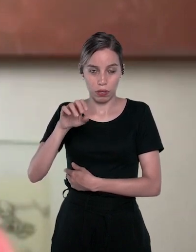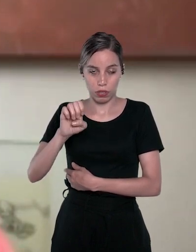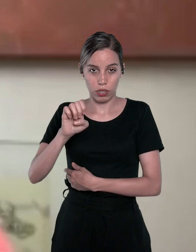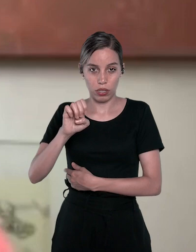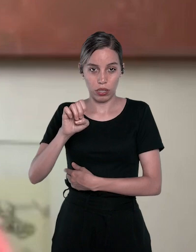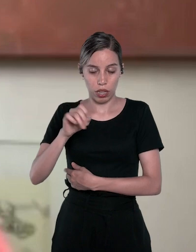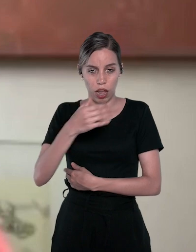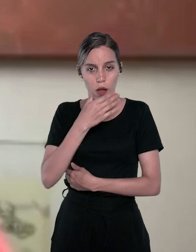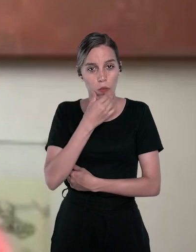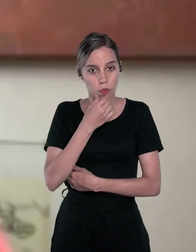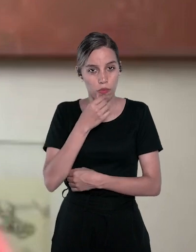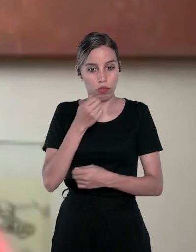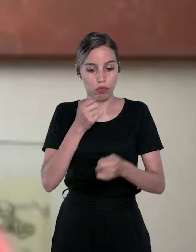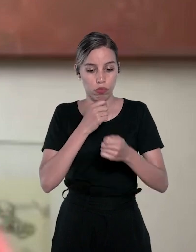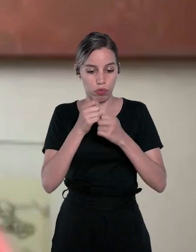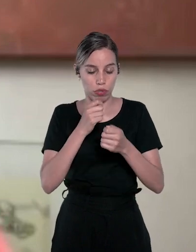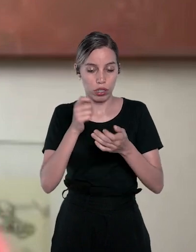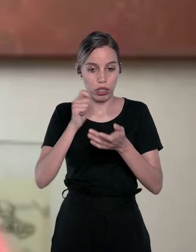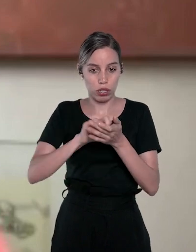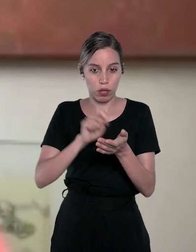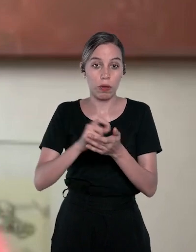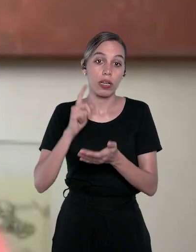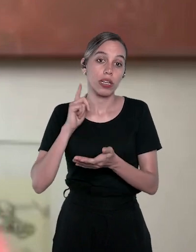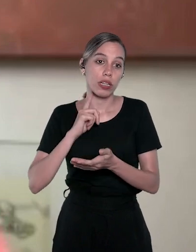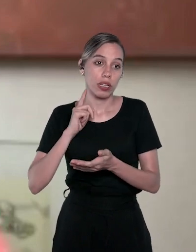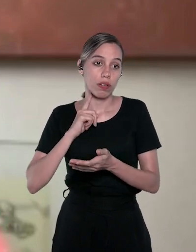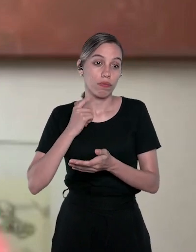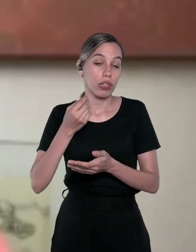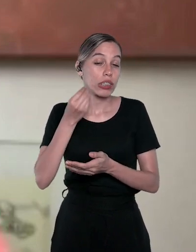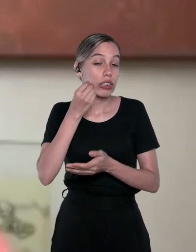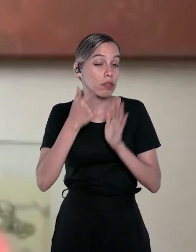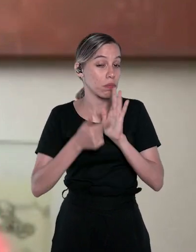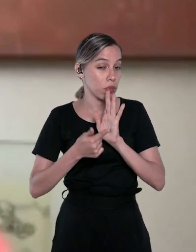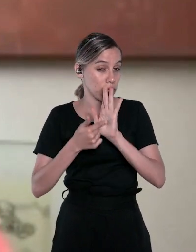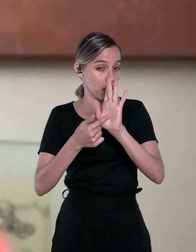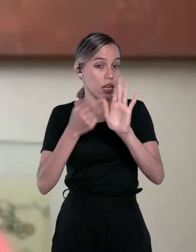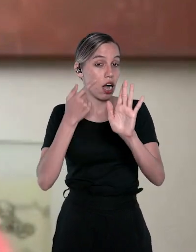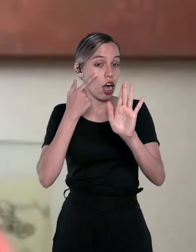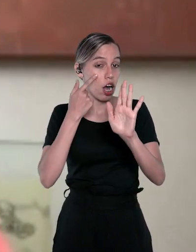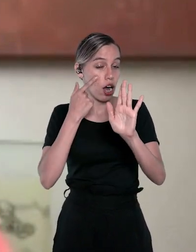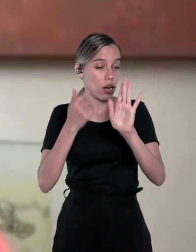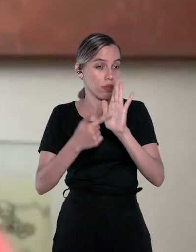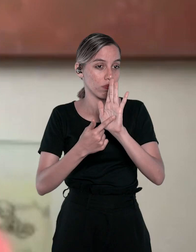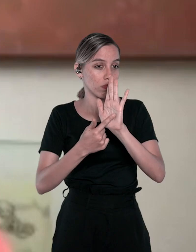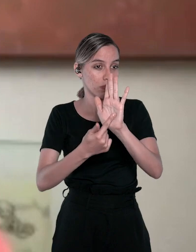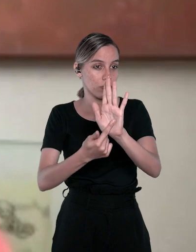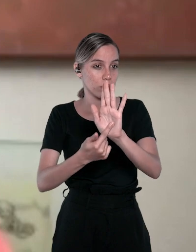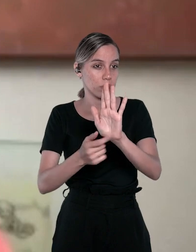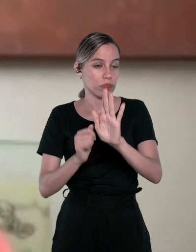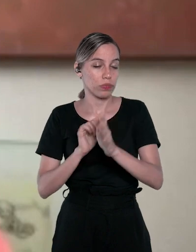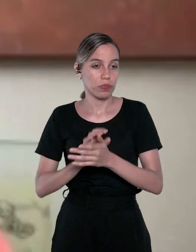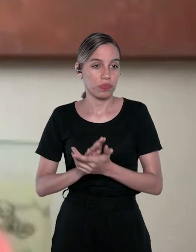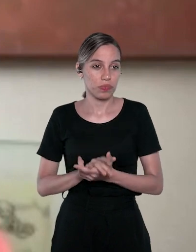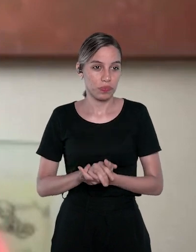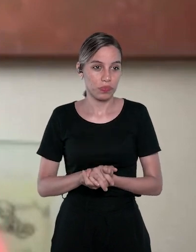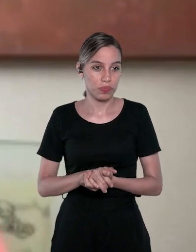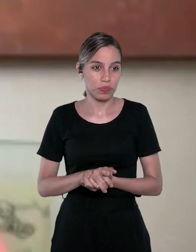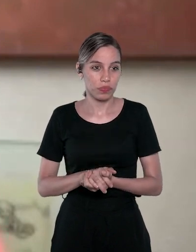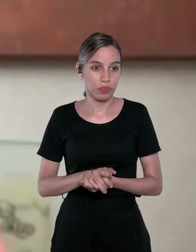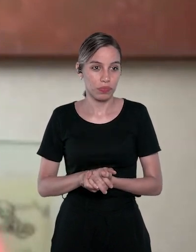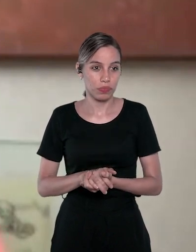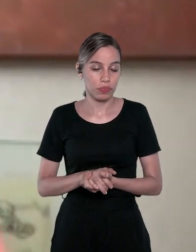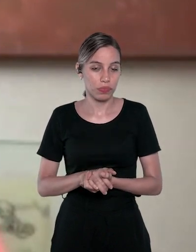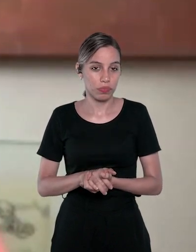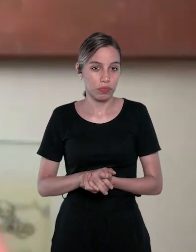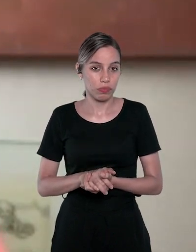mineiro, né, nos anos 60, 70. Aqui. A capa do jornal que ele saiu. Pode falar.